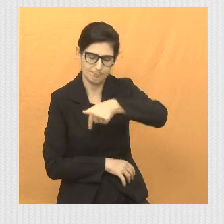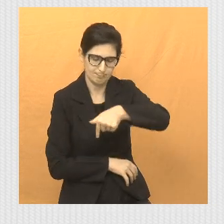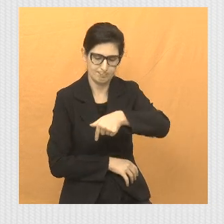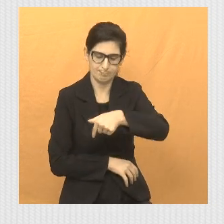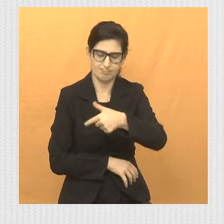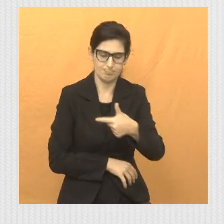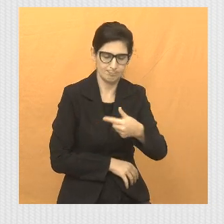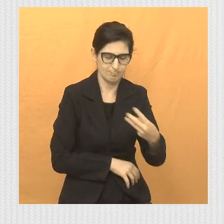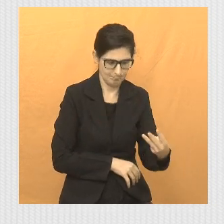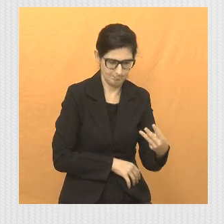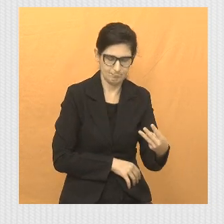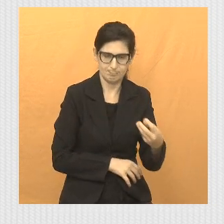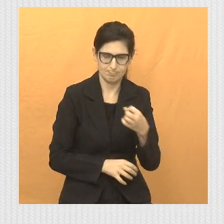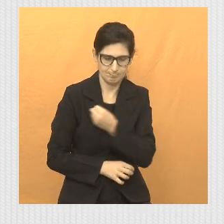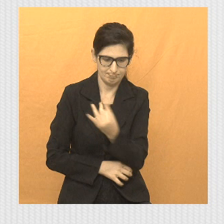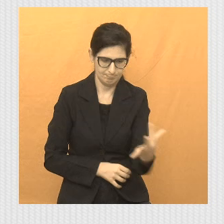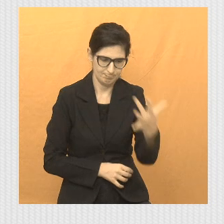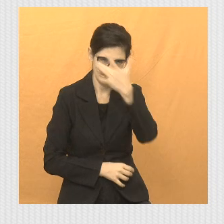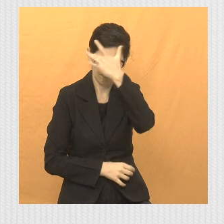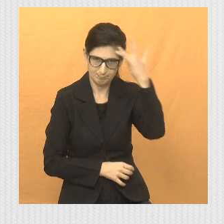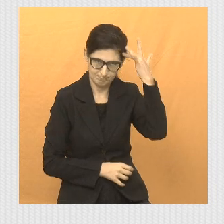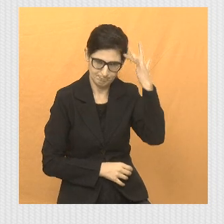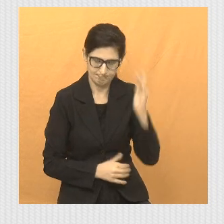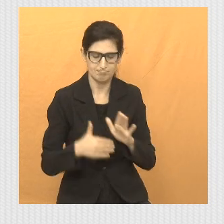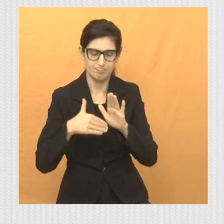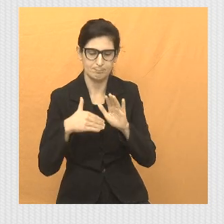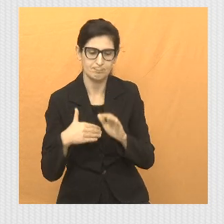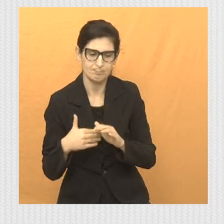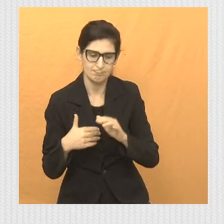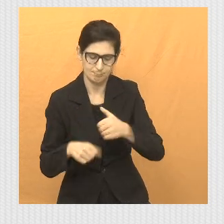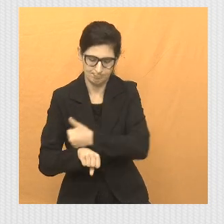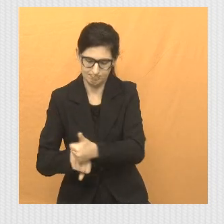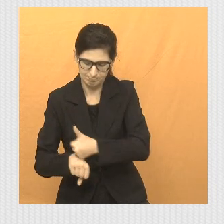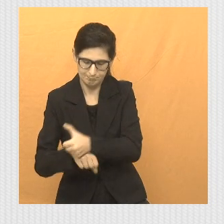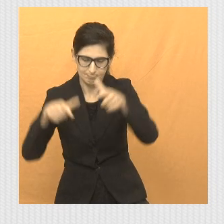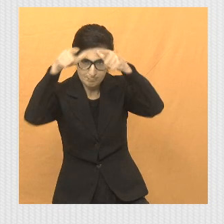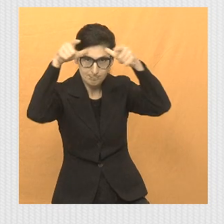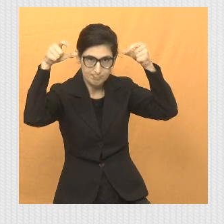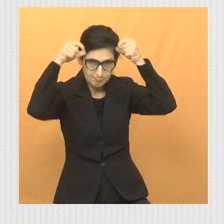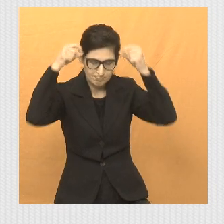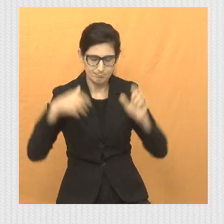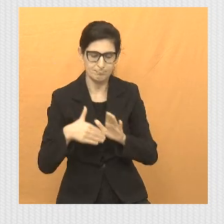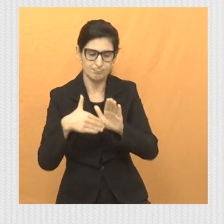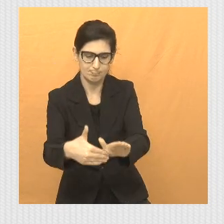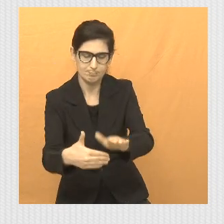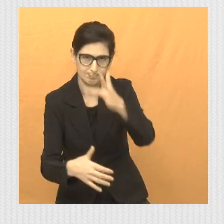1.723 atendimentos, procedimentos de enfermagem. Pode passar.